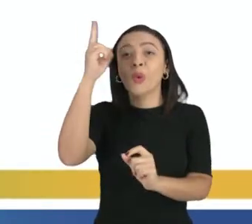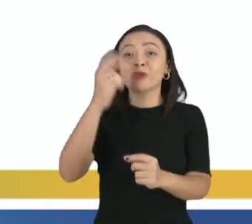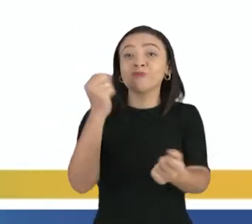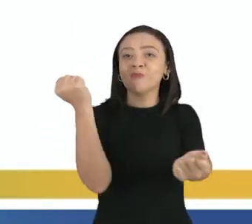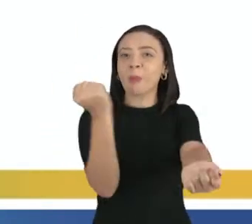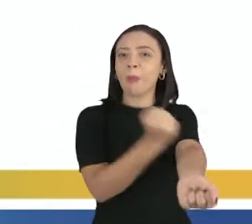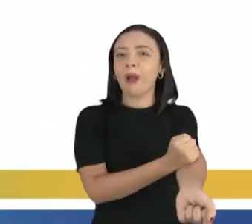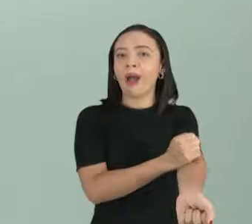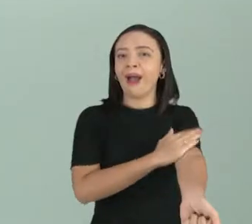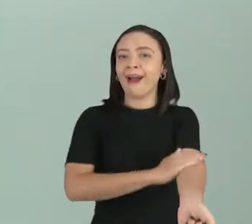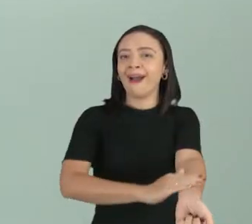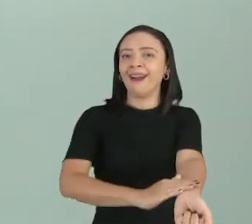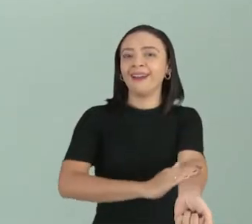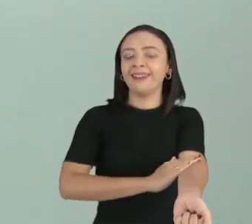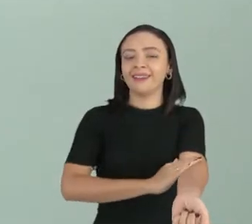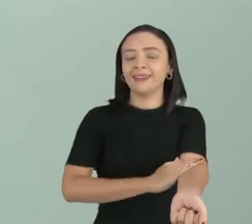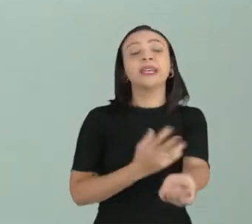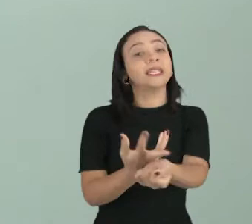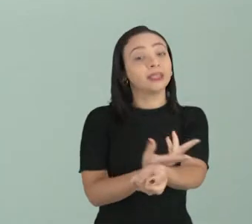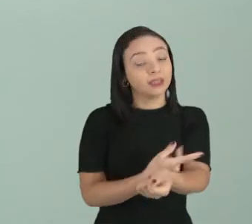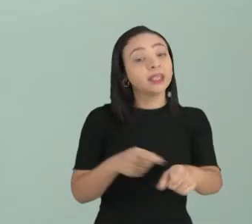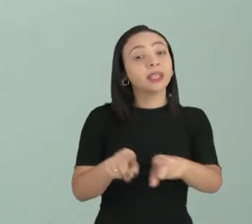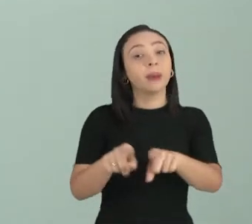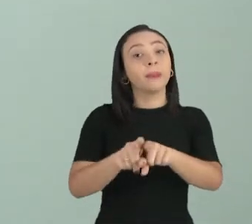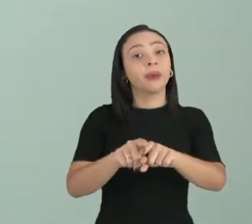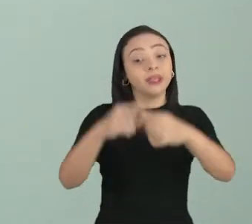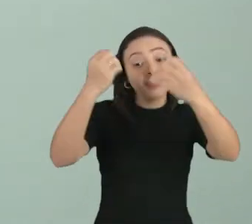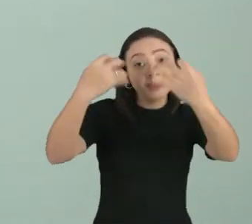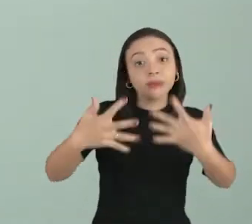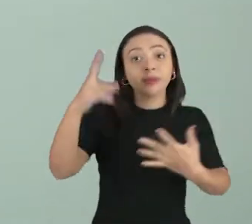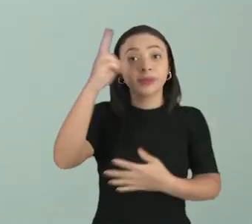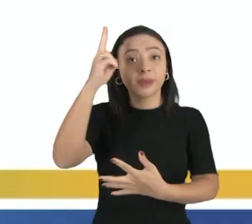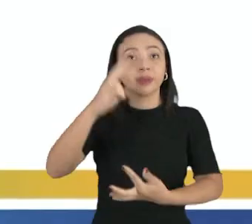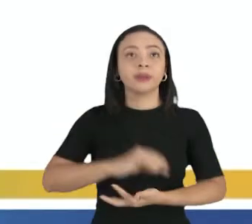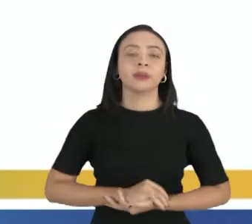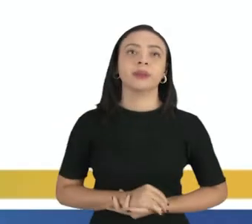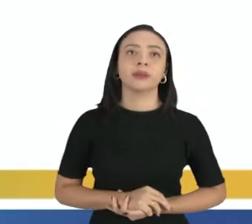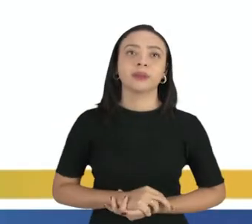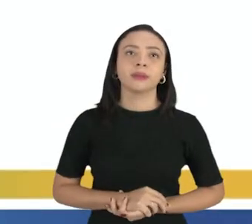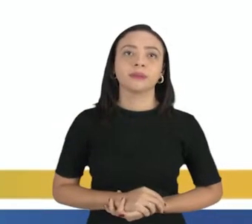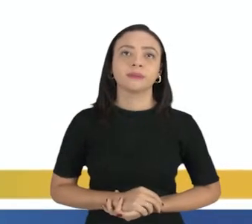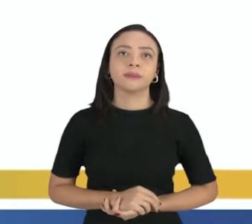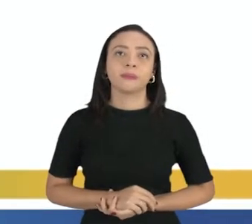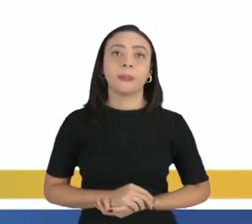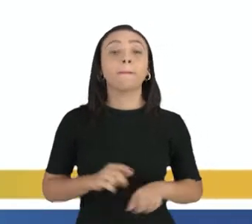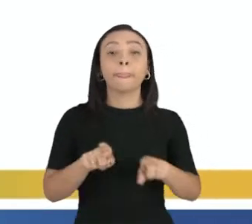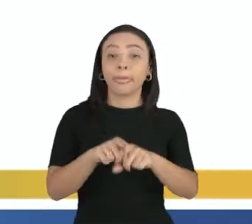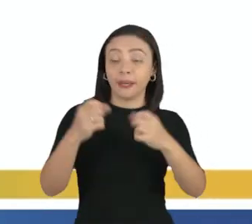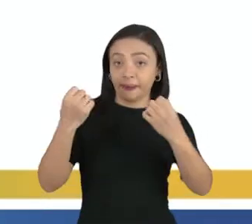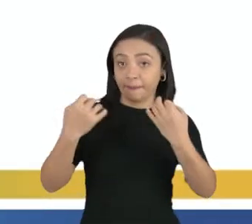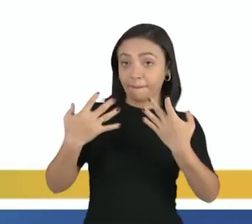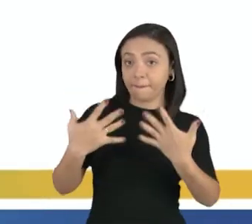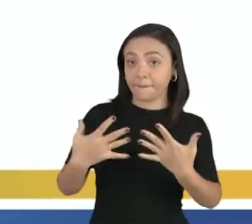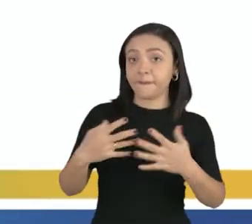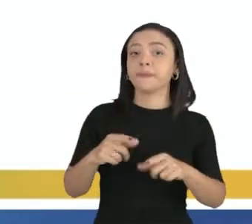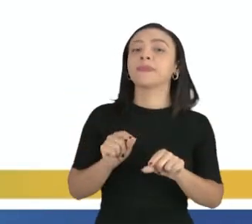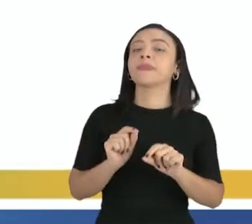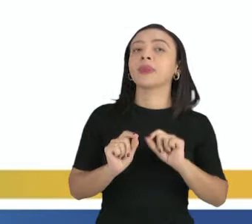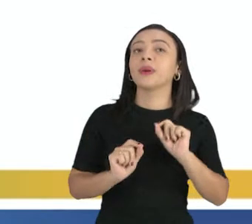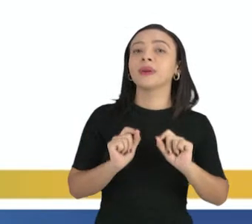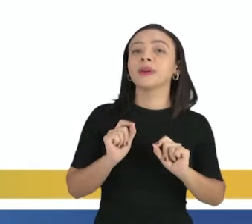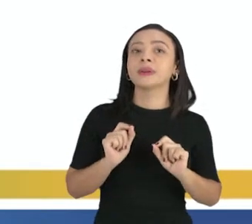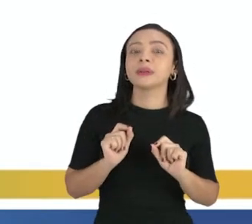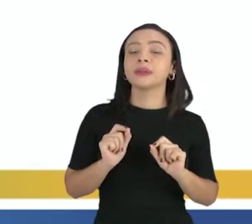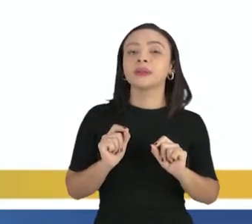no seu corpo. Sim, as tatuagens também contam histórias. Nós vamos falar um pouco ainda,